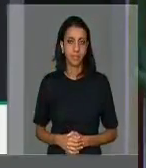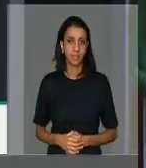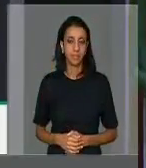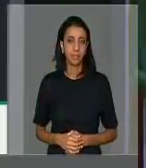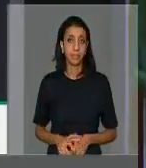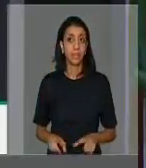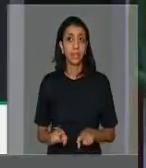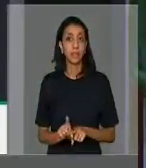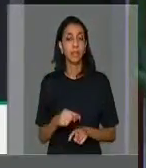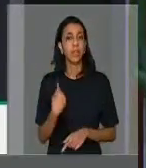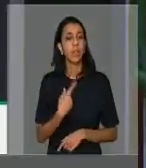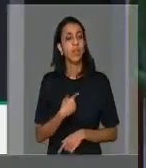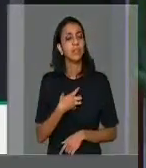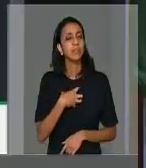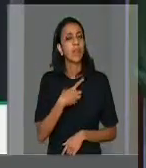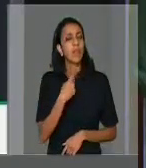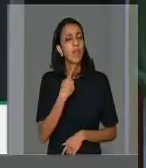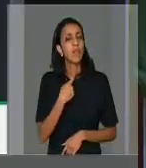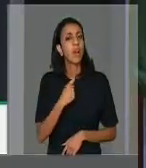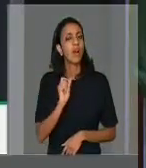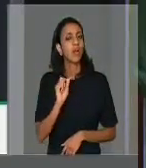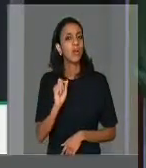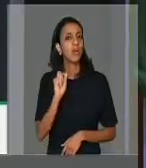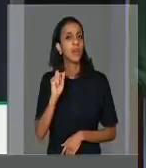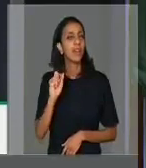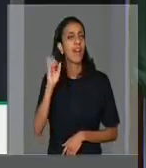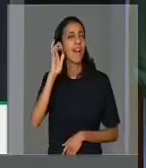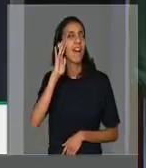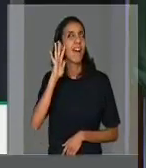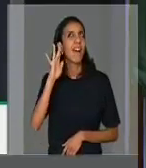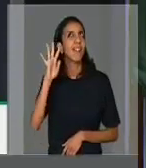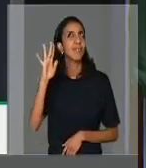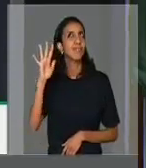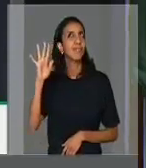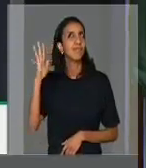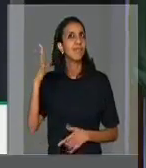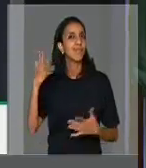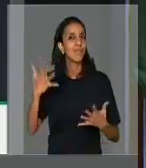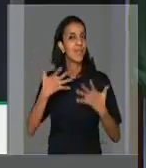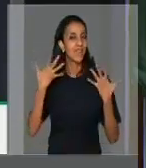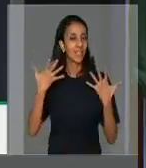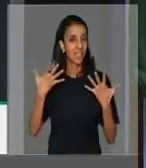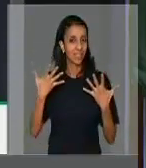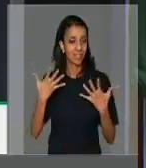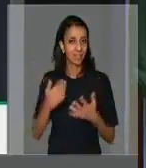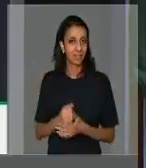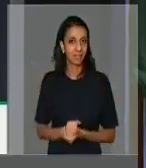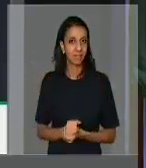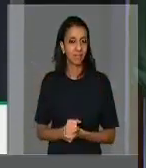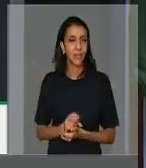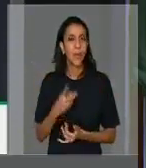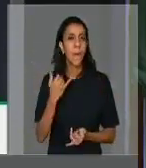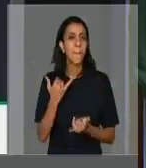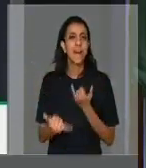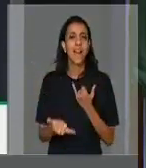instiga a animar a nossa imaginação. Quem sabe a delirar.